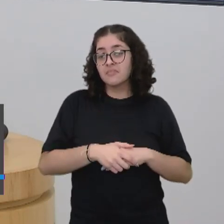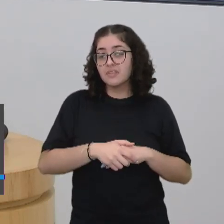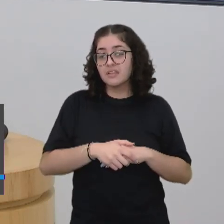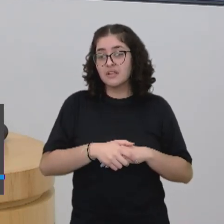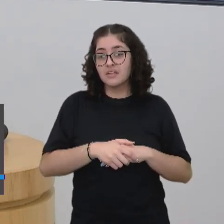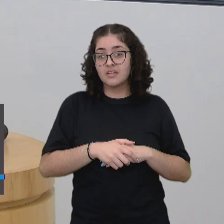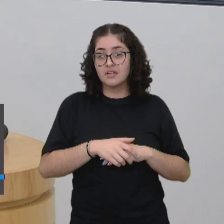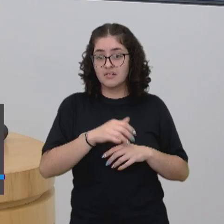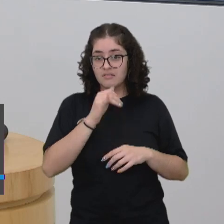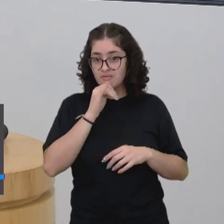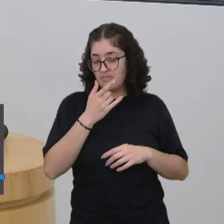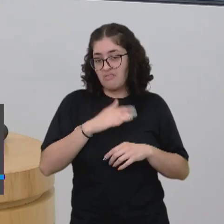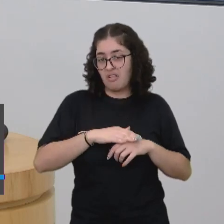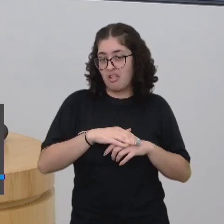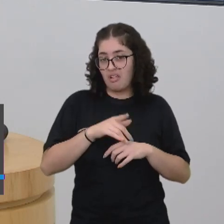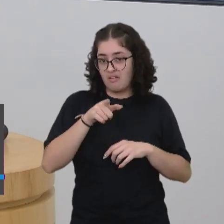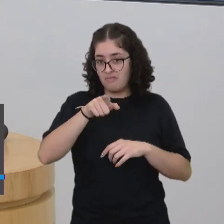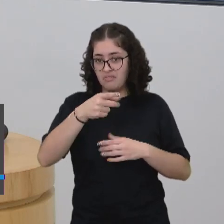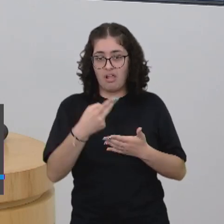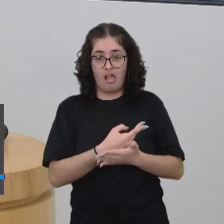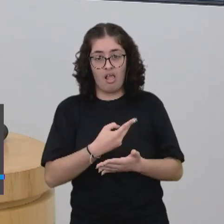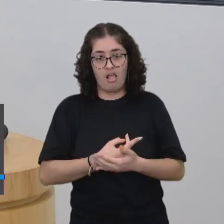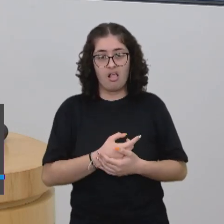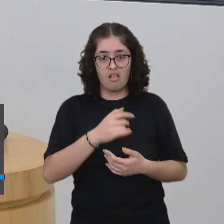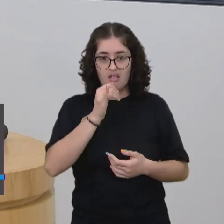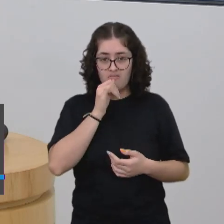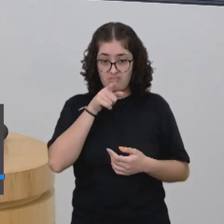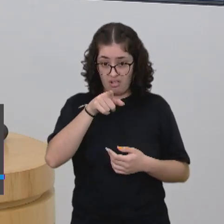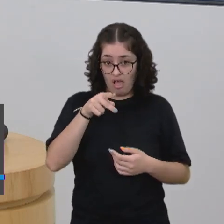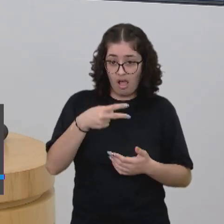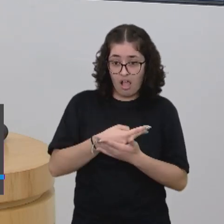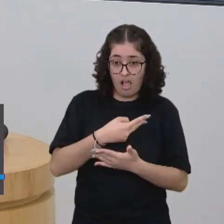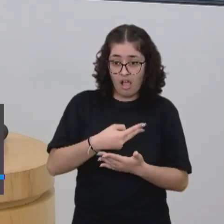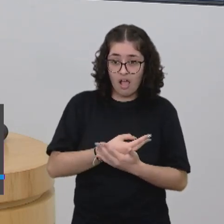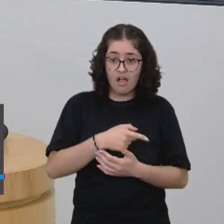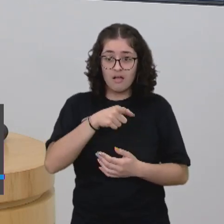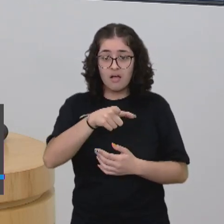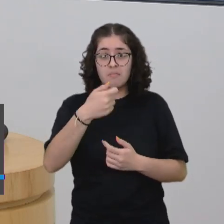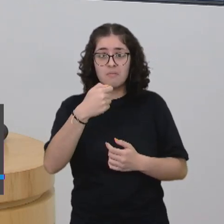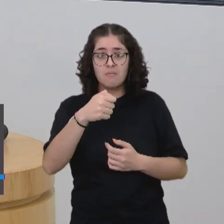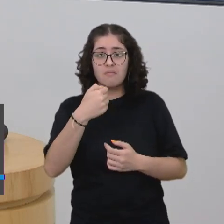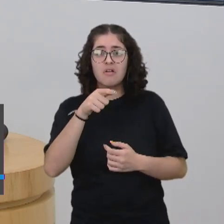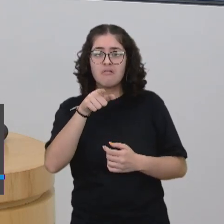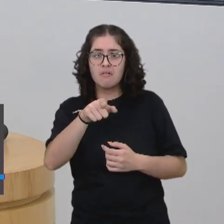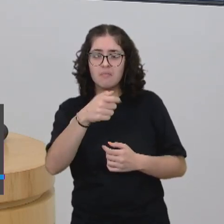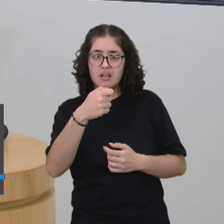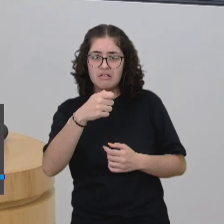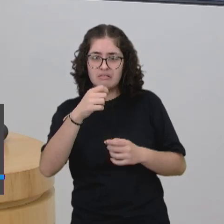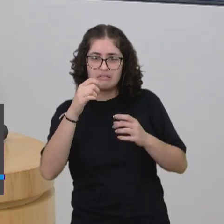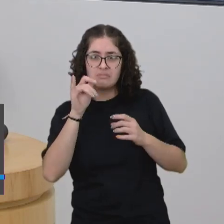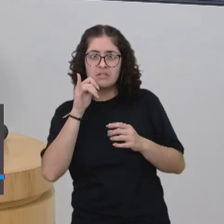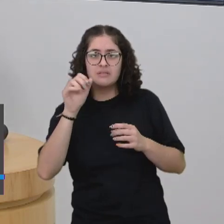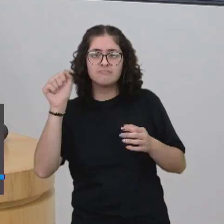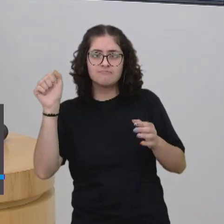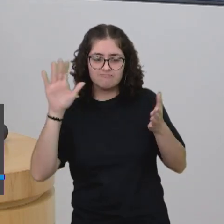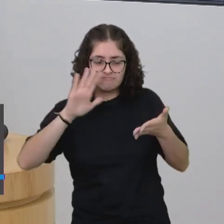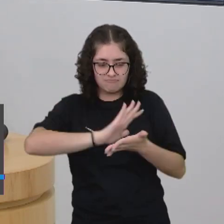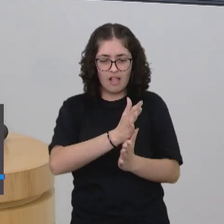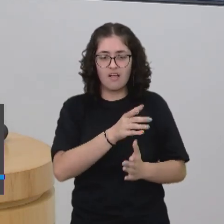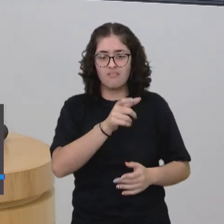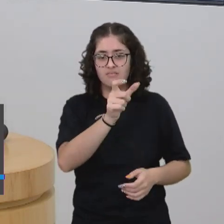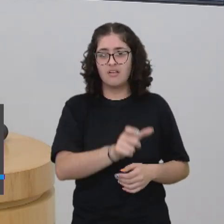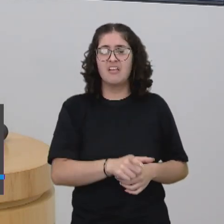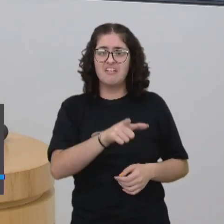come alface. Você tá errado. E se você tá errado, você é um mal que deve ser eliminado. Você é contra aquilo